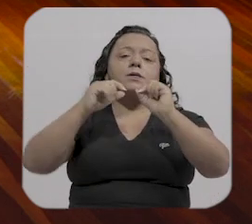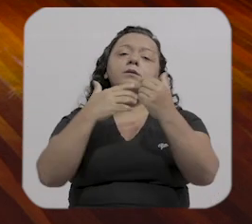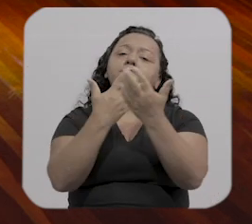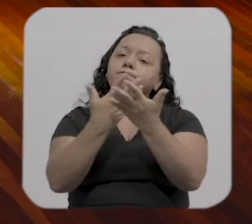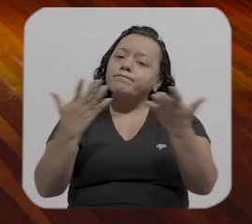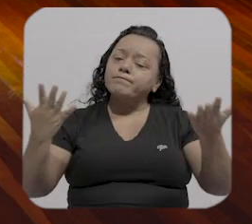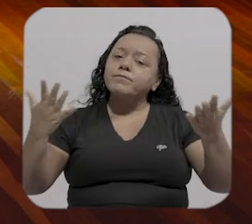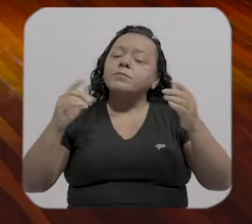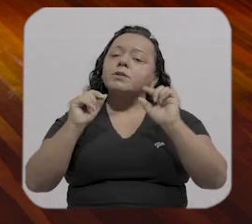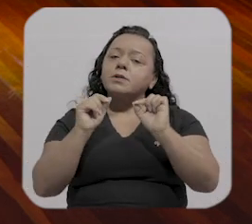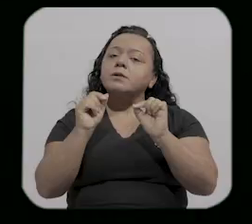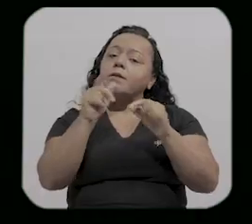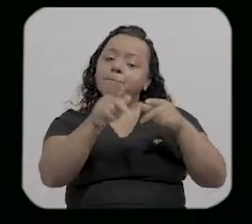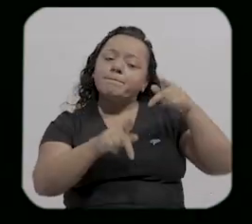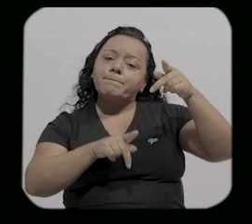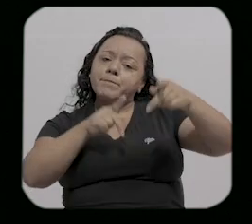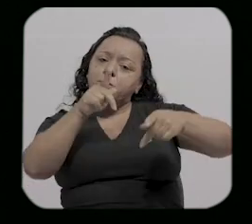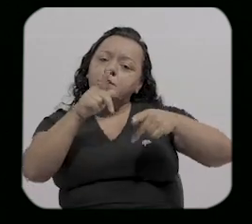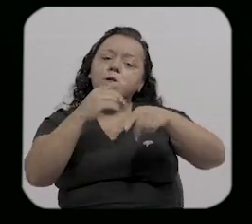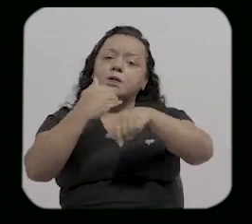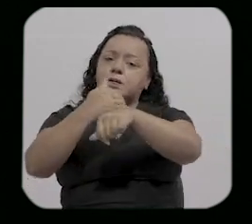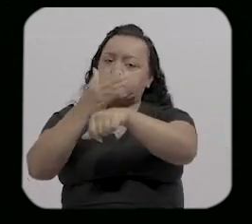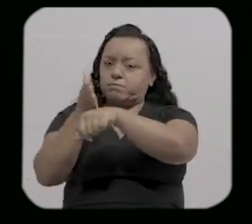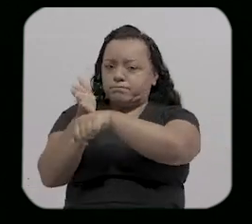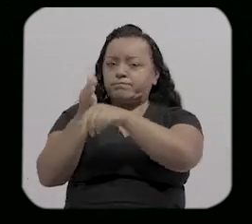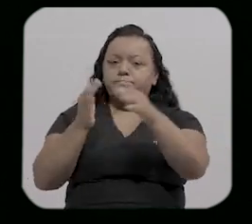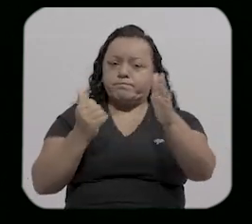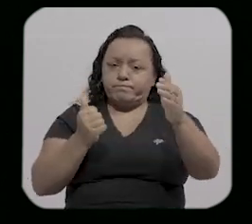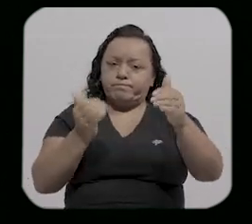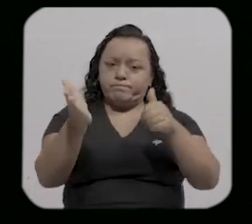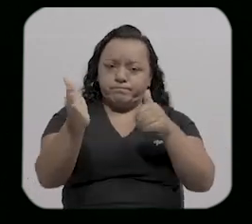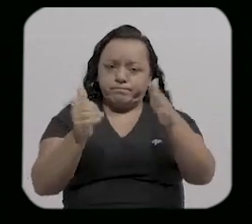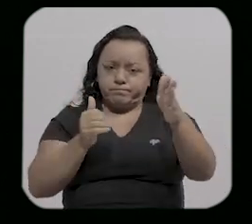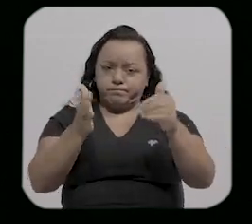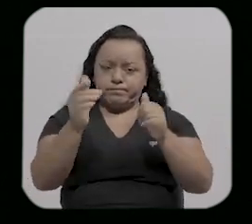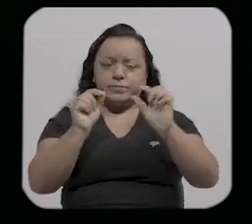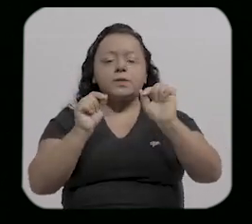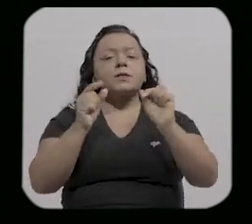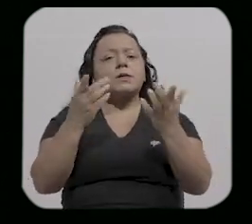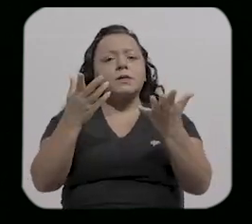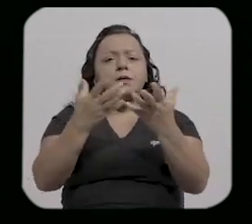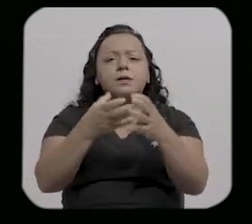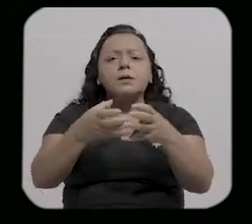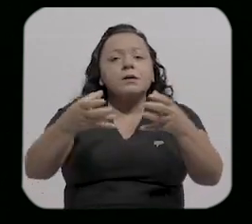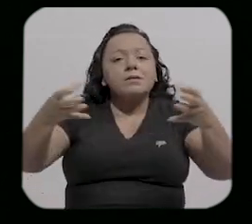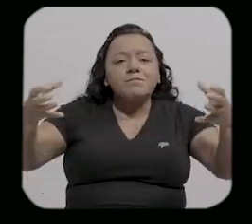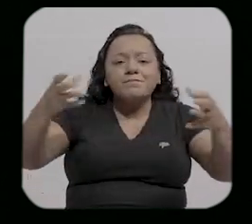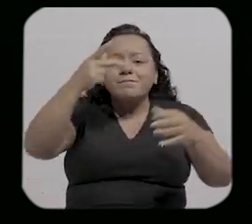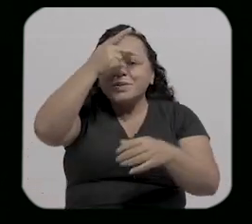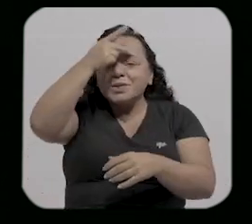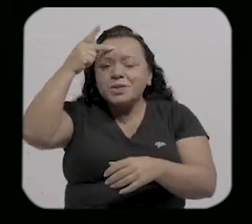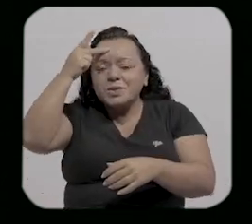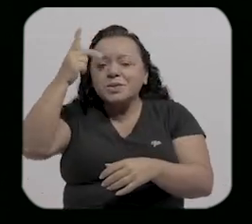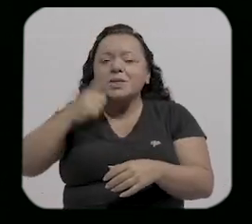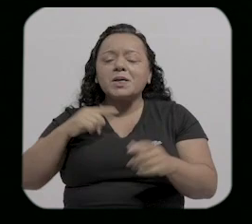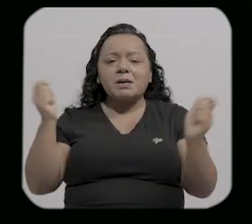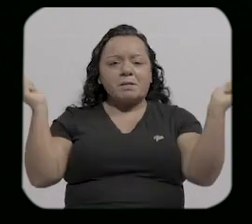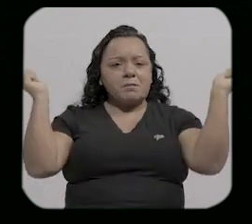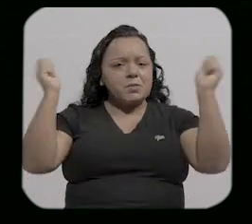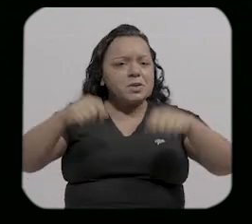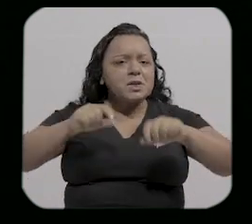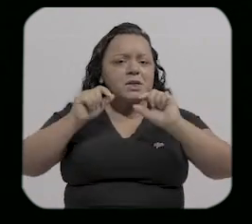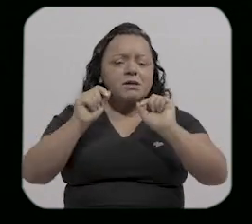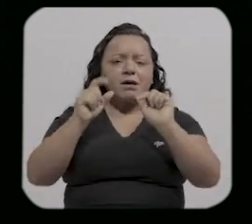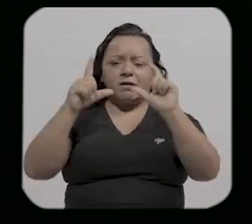Mas temos grande parte da população que acessa. Você acha que essas pessoas hoje têm esse potencial na mão,